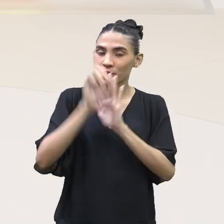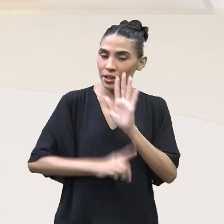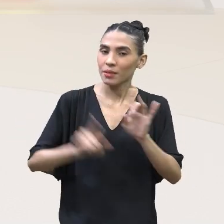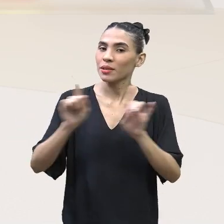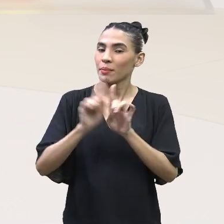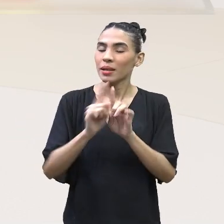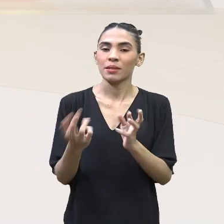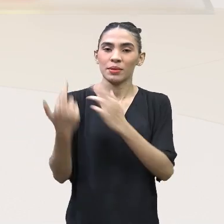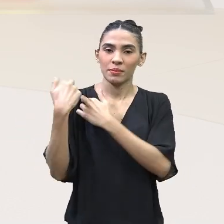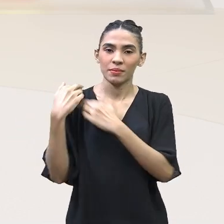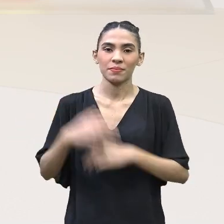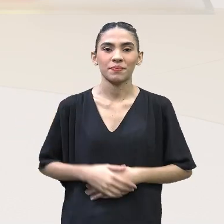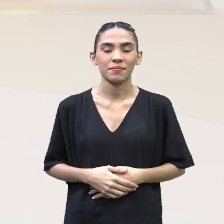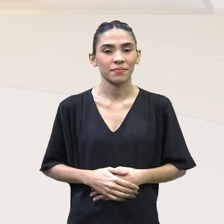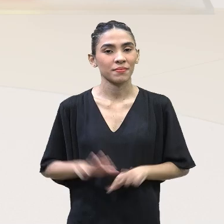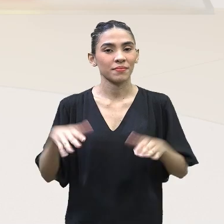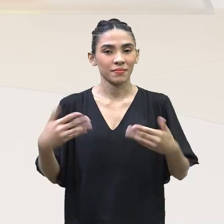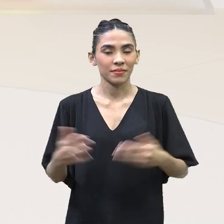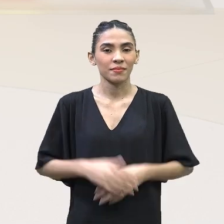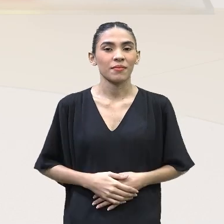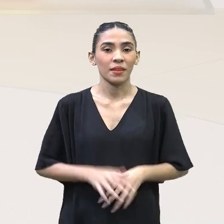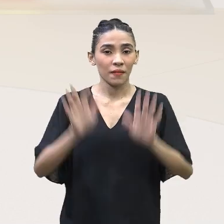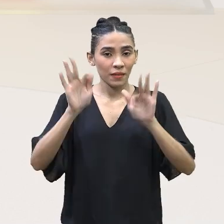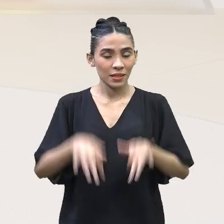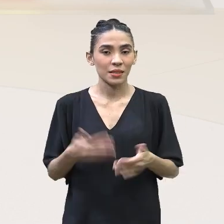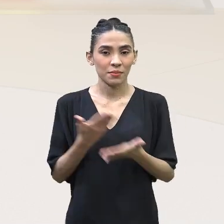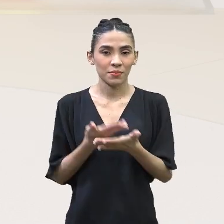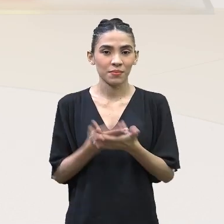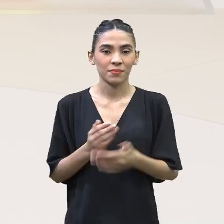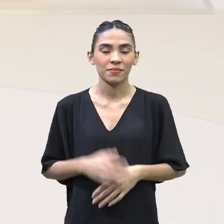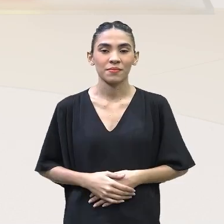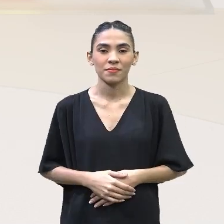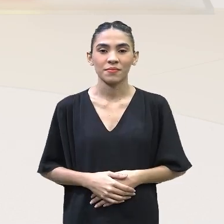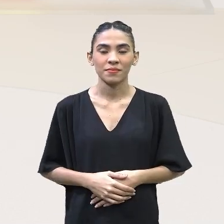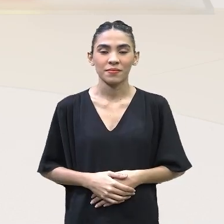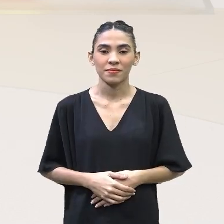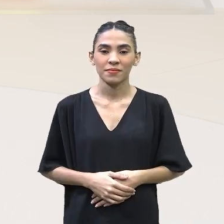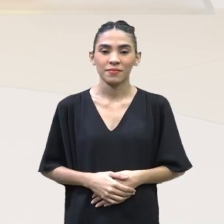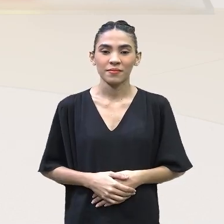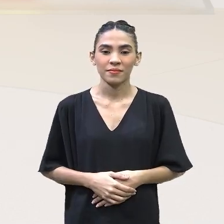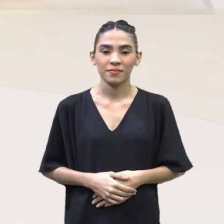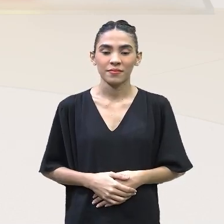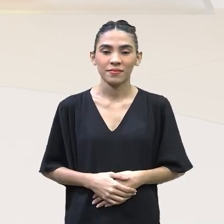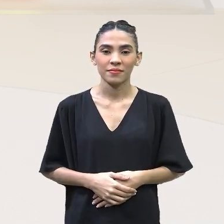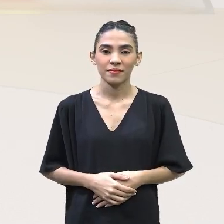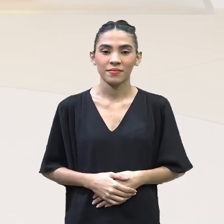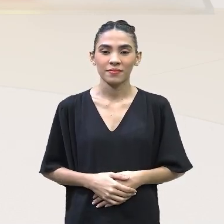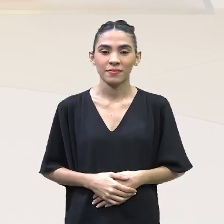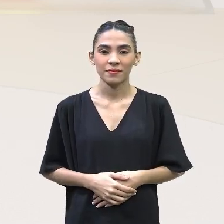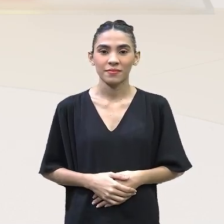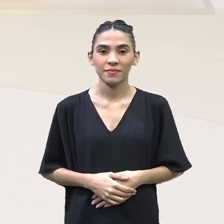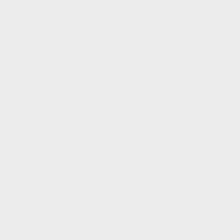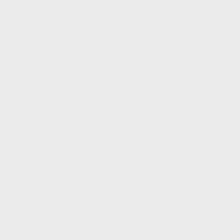também temos deveres. Bom, pessoal, finalizo aqui a nossa aula de hoje, esse assunto.